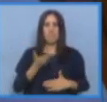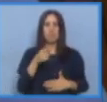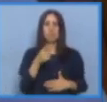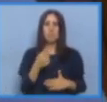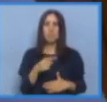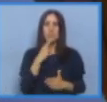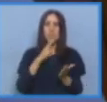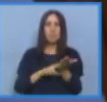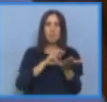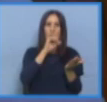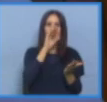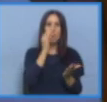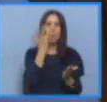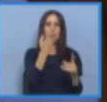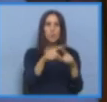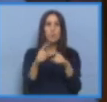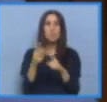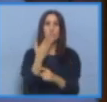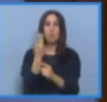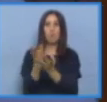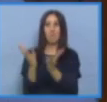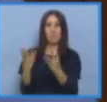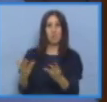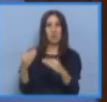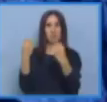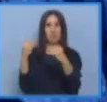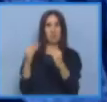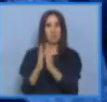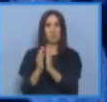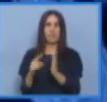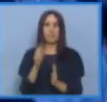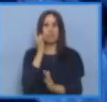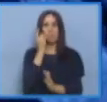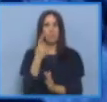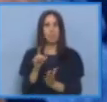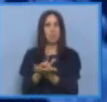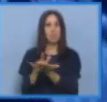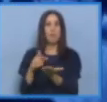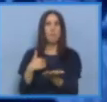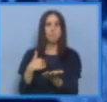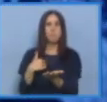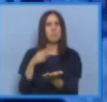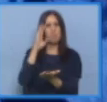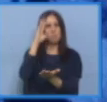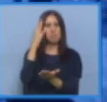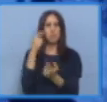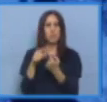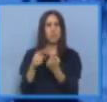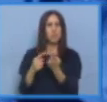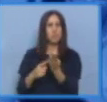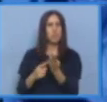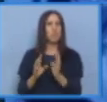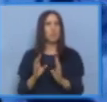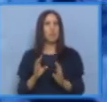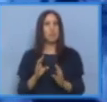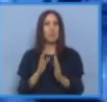realidade multicultural, porque os nossos jovens hoje em dia na catequese têm o telemóvel, têm o tablet, conhecem disto e daquilo, ou seja,